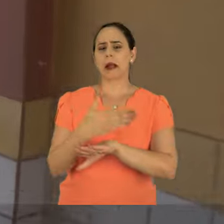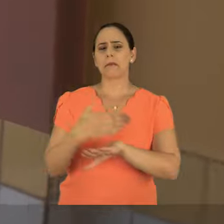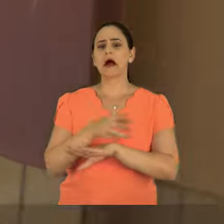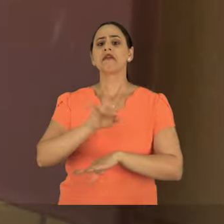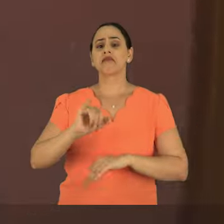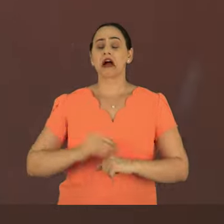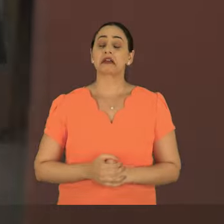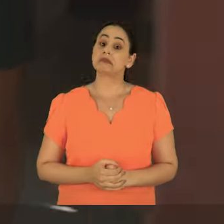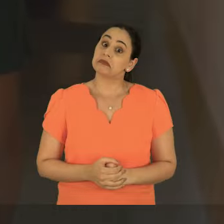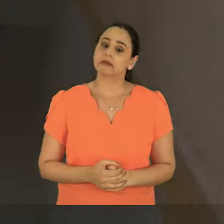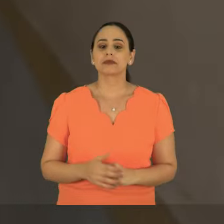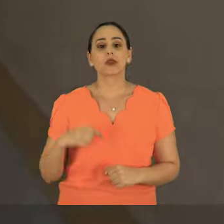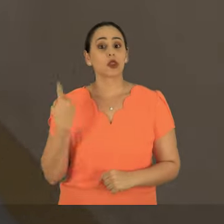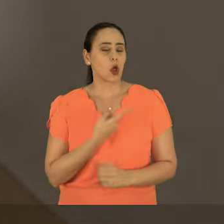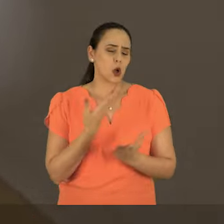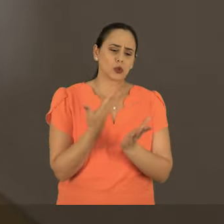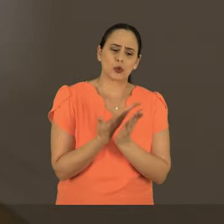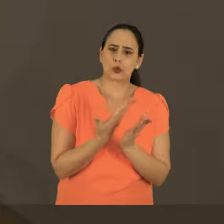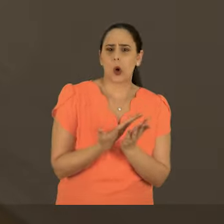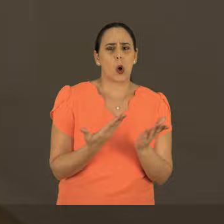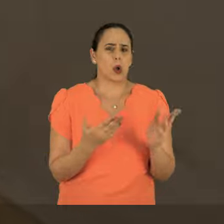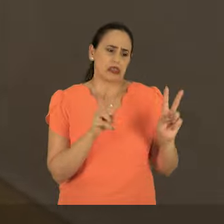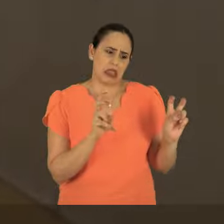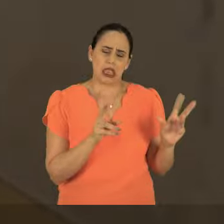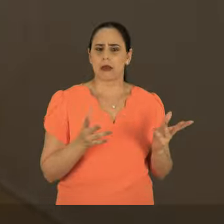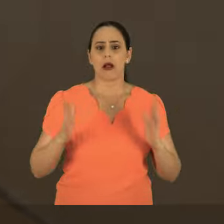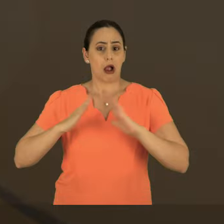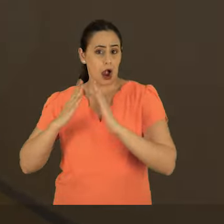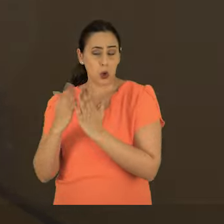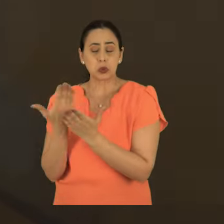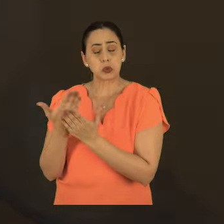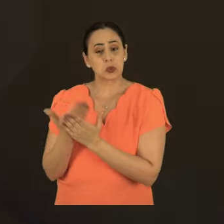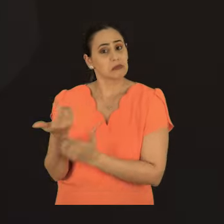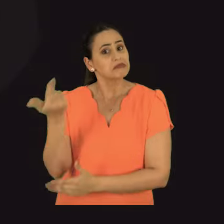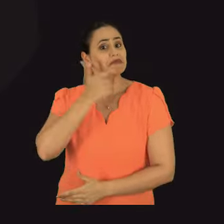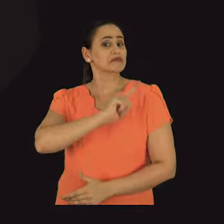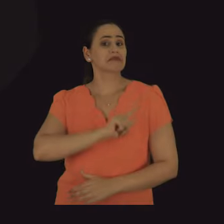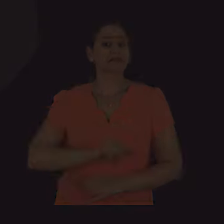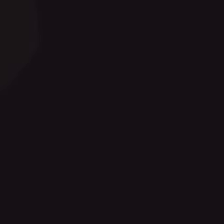Nós estudou sobre o assunto, estou indo em casa, mas deu certo.